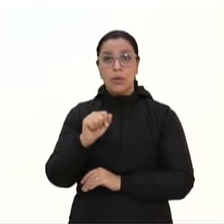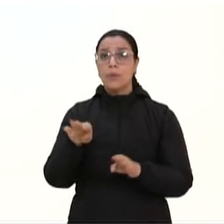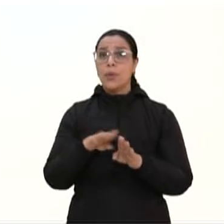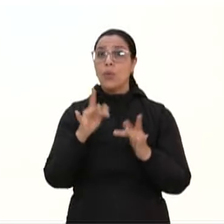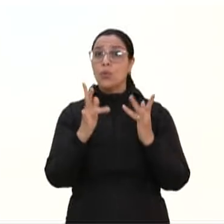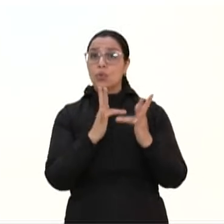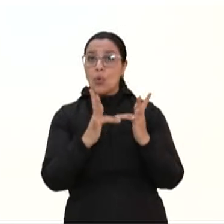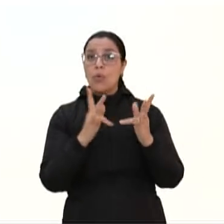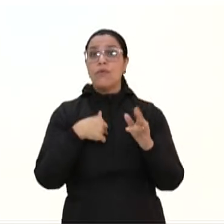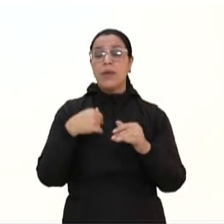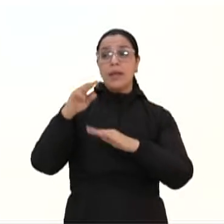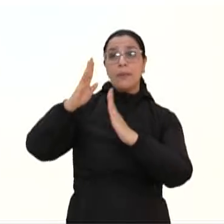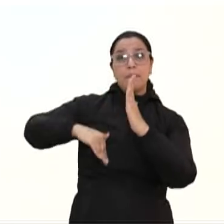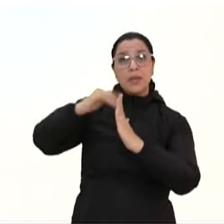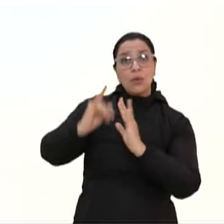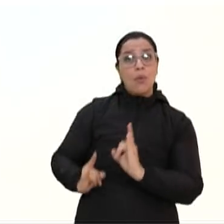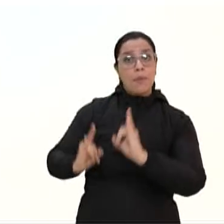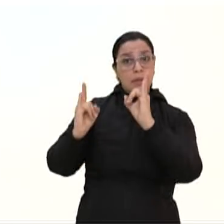personagens pensam.